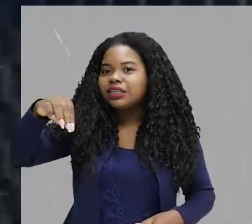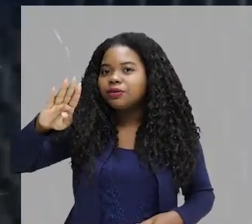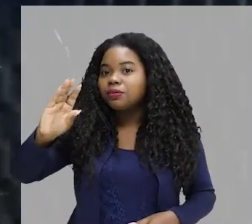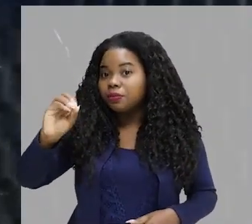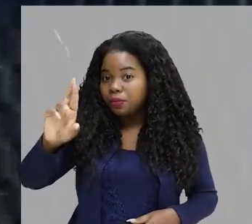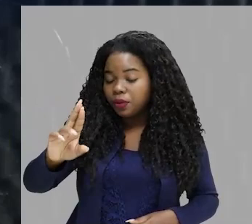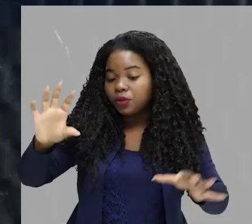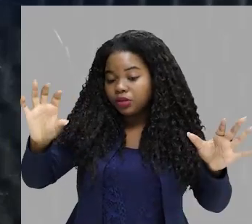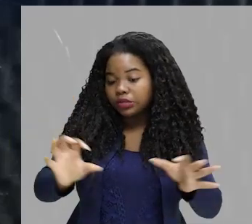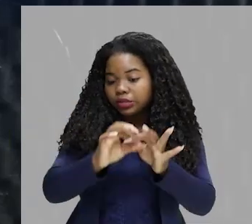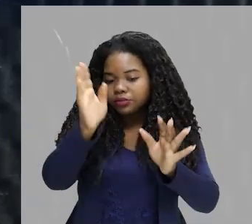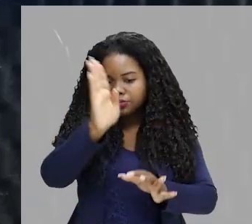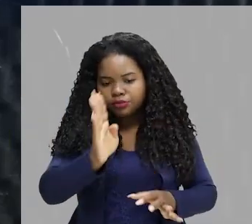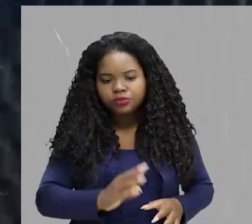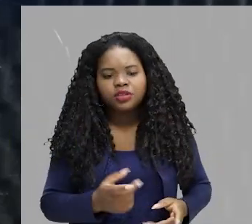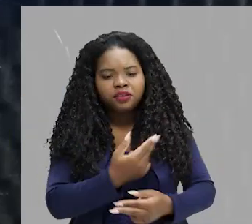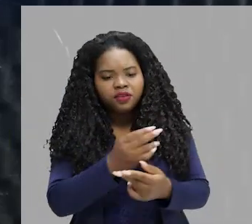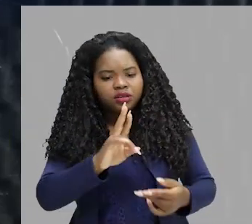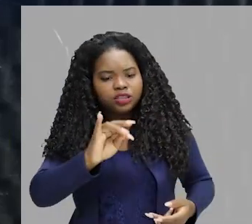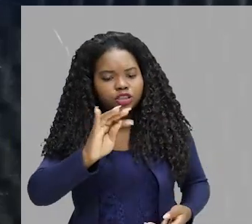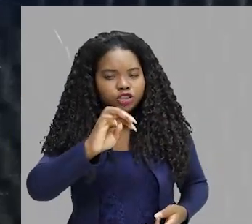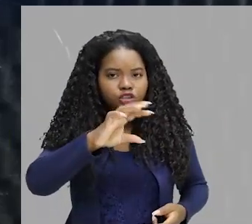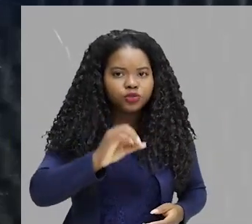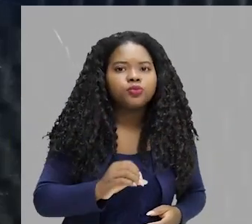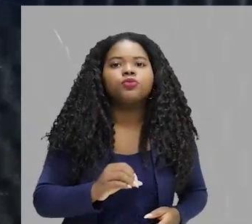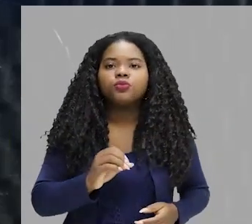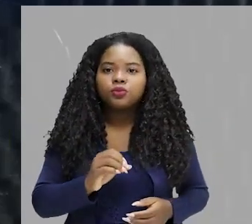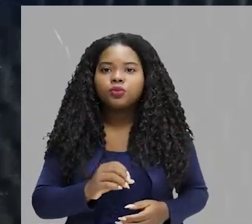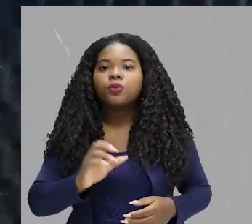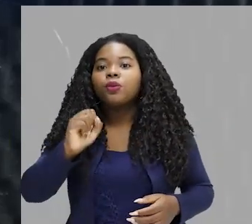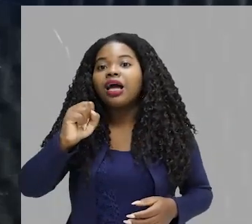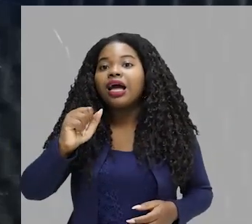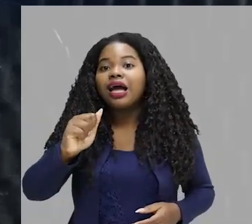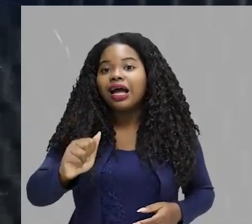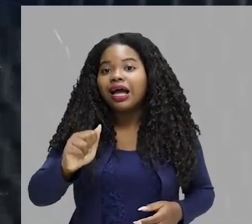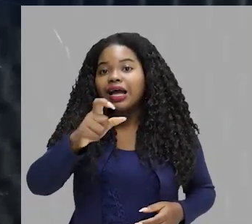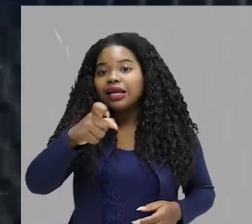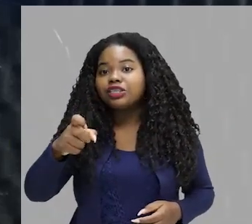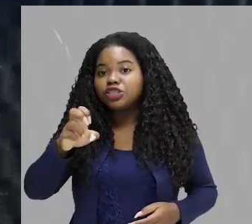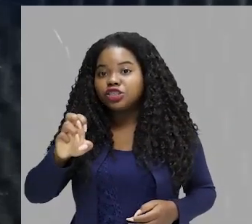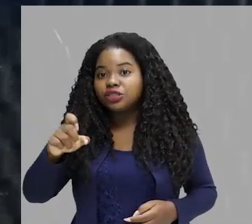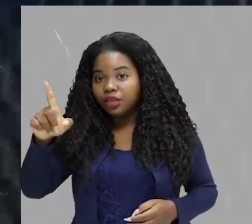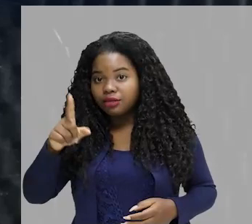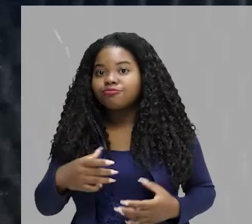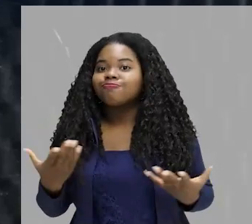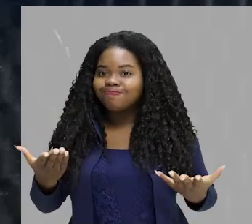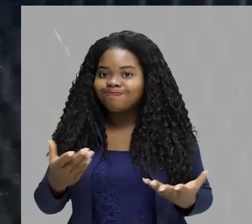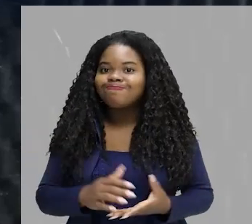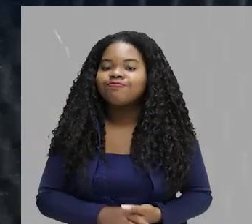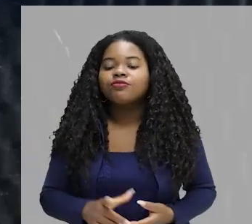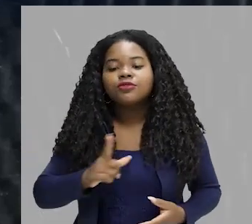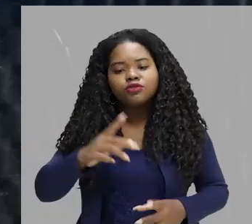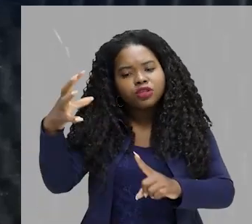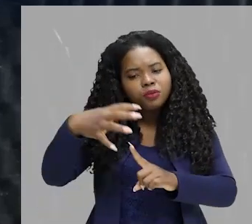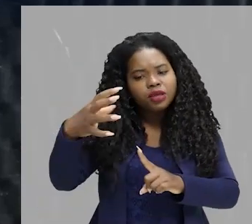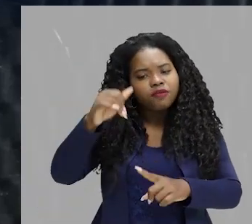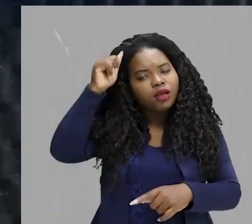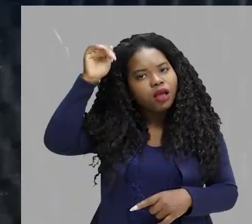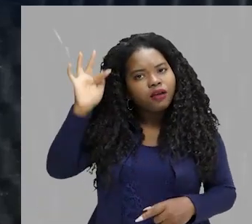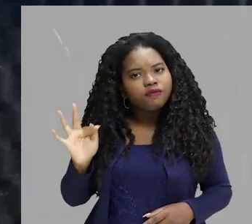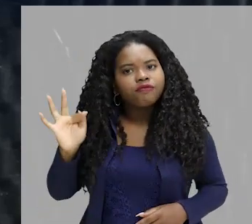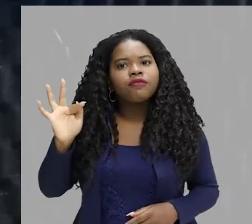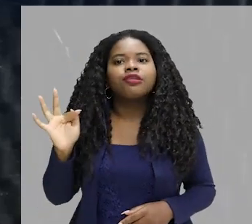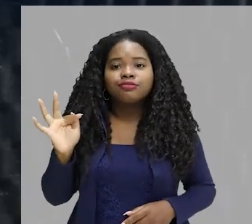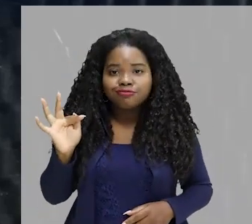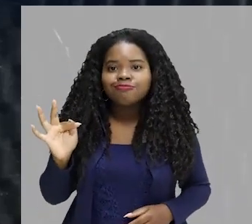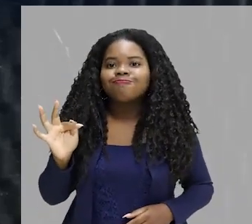brasileira. A gente tem muitos ritmos, como o axé, por exemplo, onde o tambor é muito presente. E isso tem uma influência africana, tem uma influência